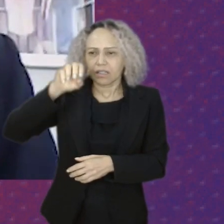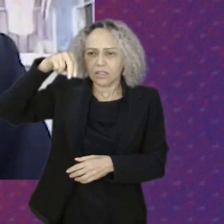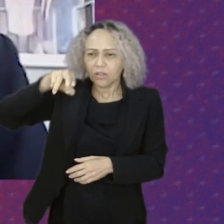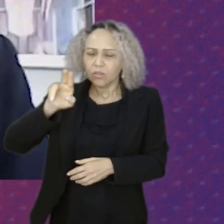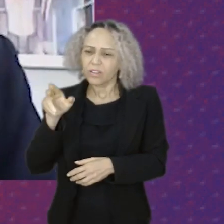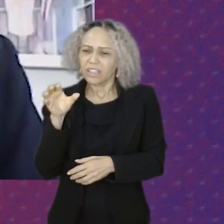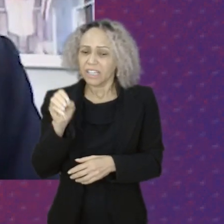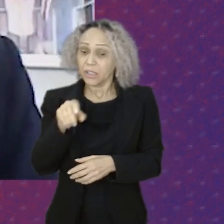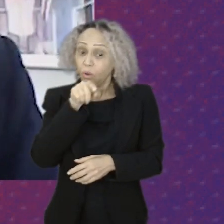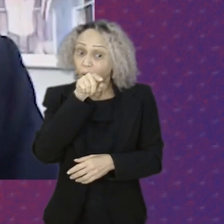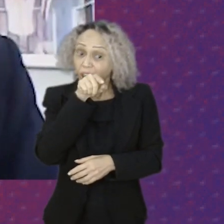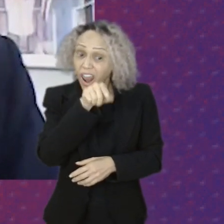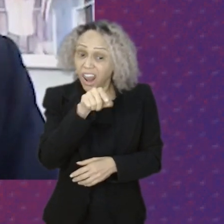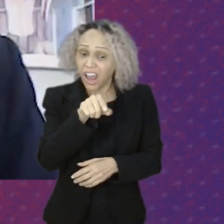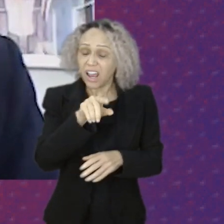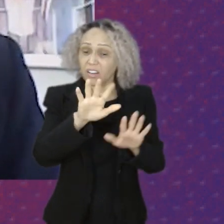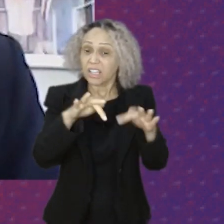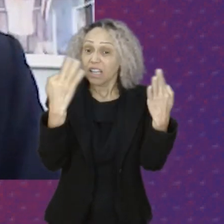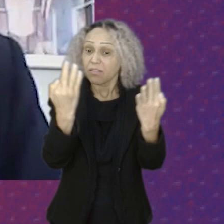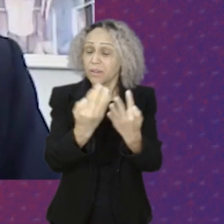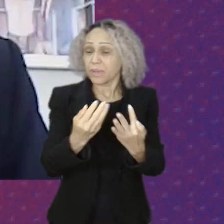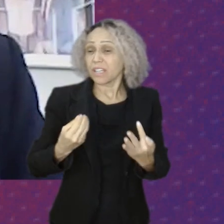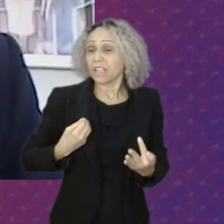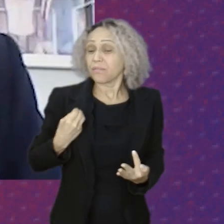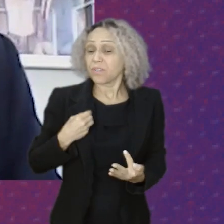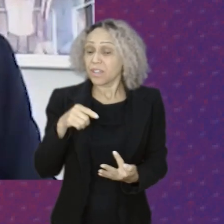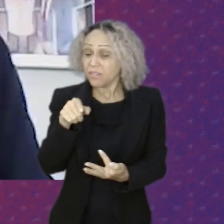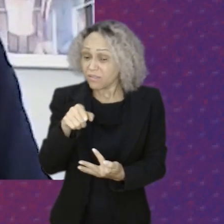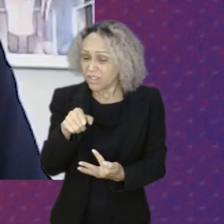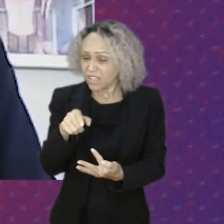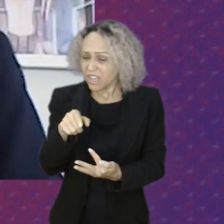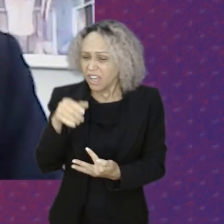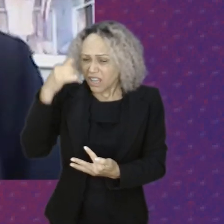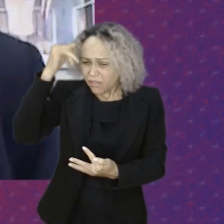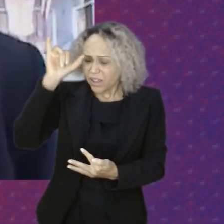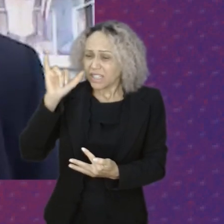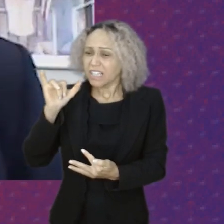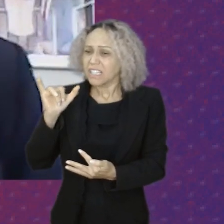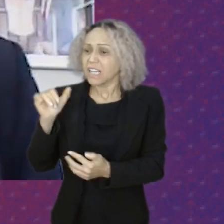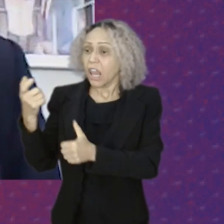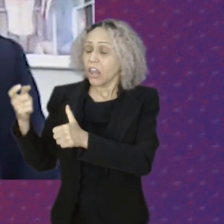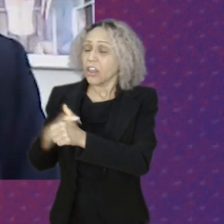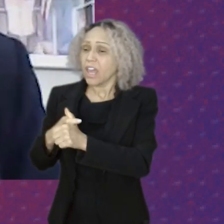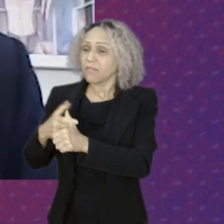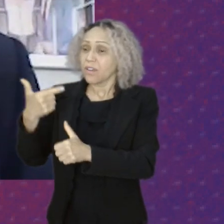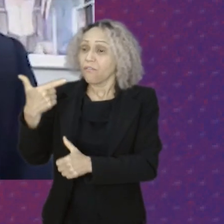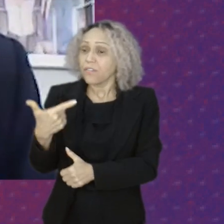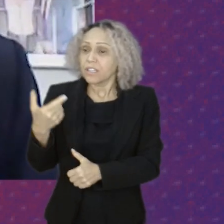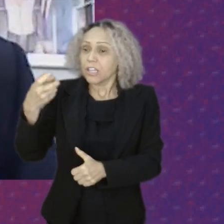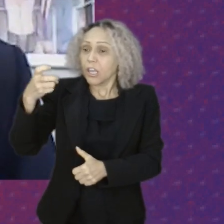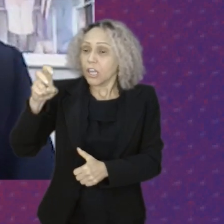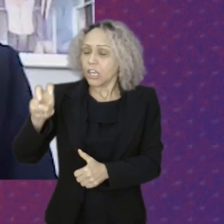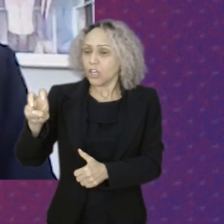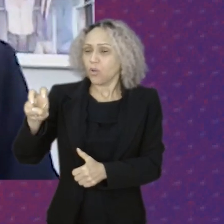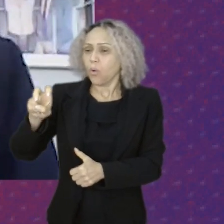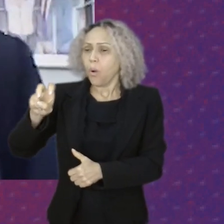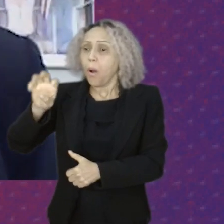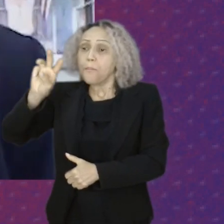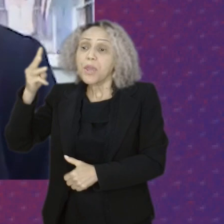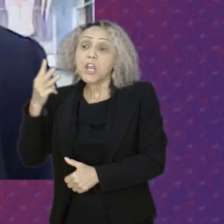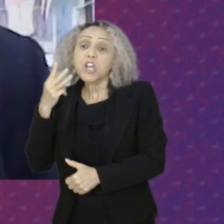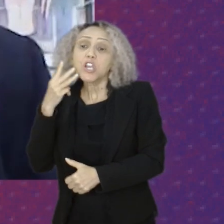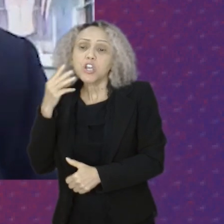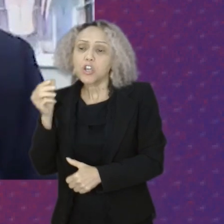milhões ao Estado de Pernambuco. Então, onde assassinou Jonatas, que foi o motivo do assassinato de Jonatas,